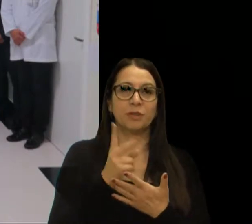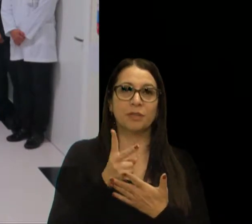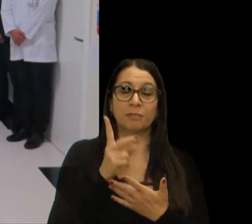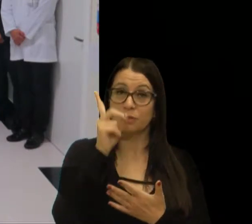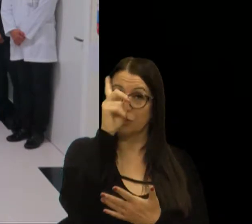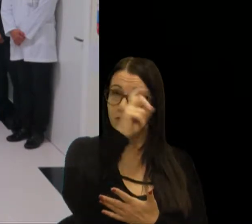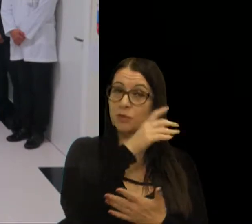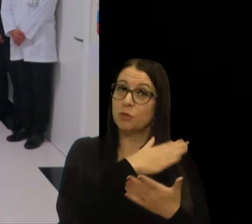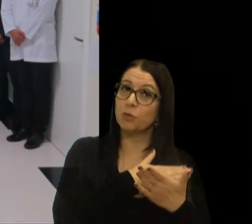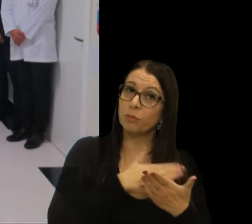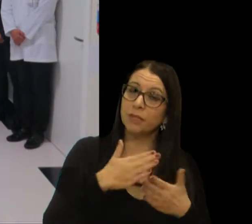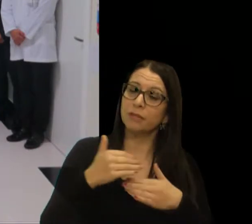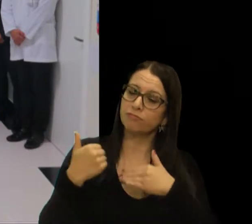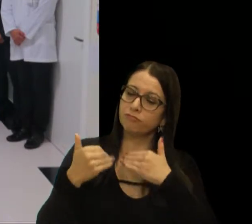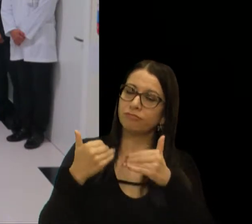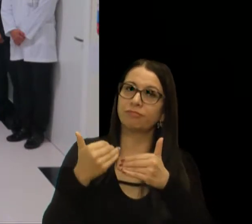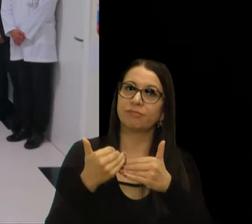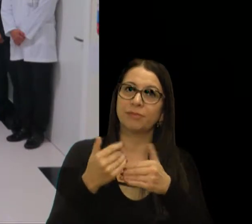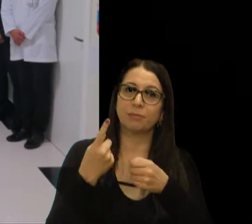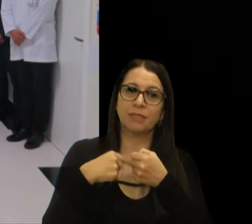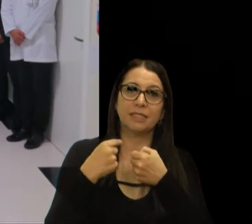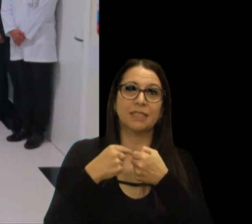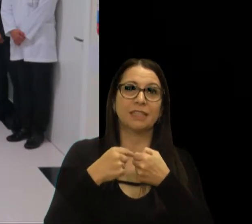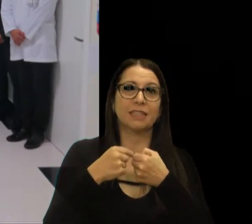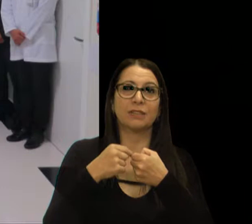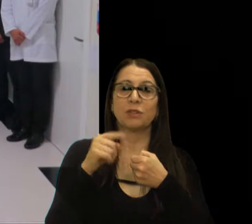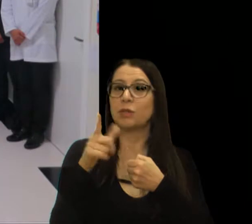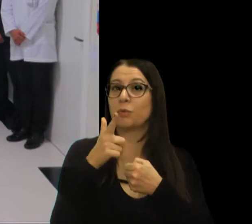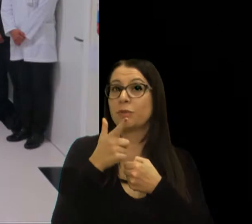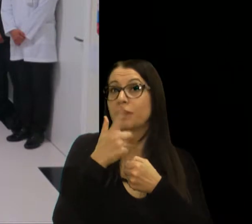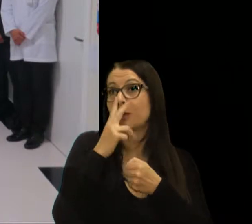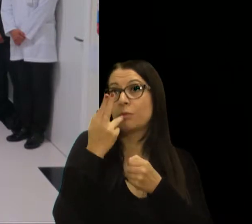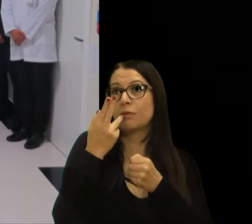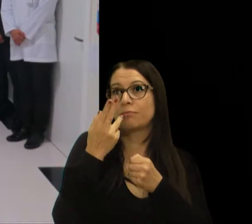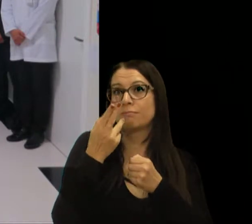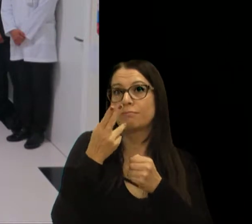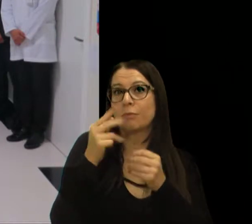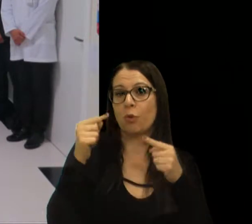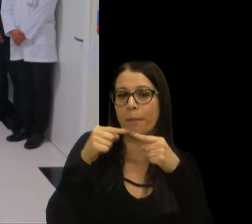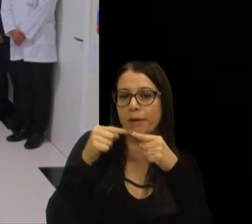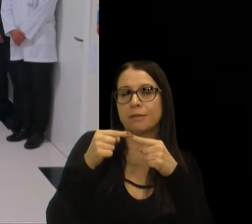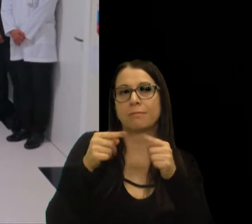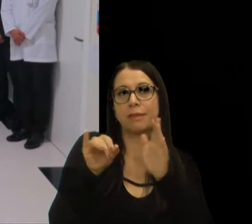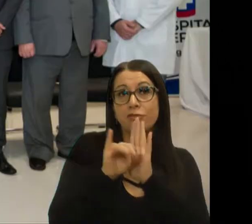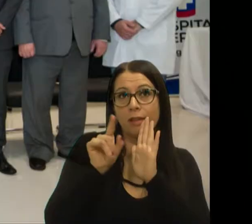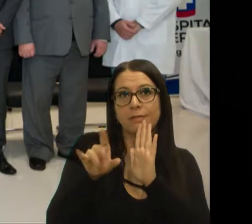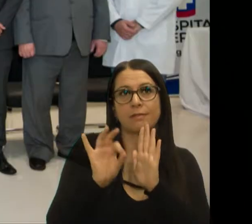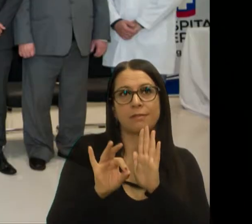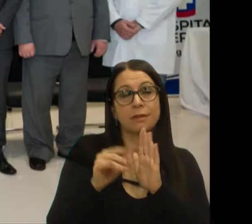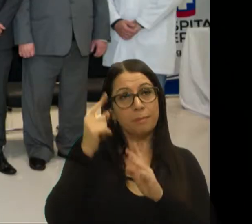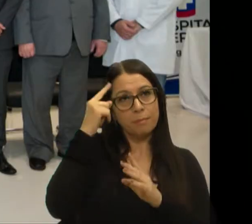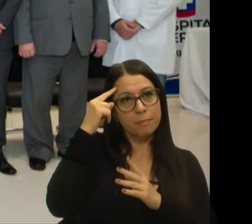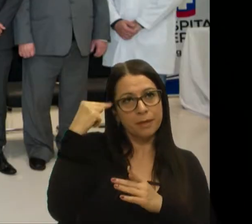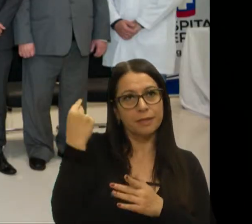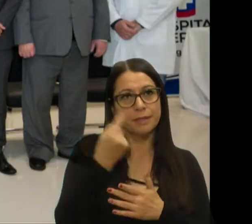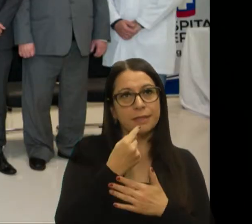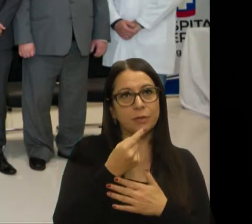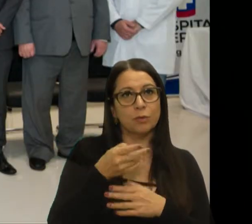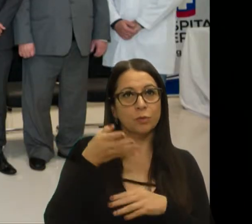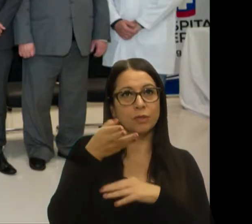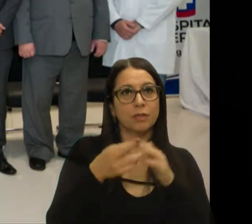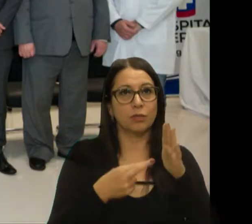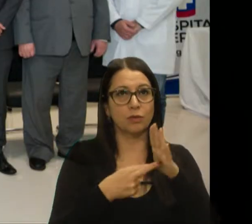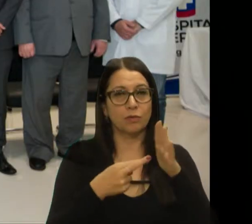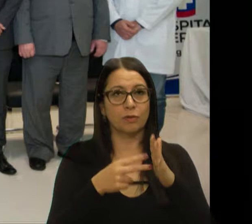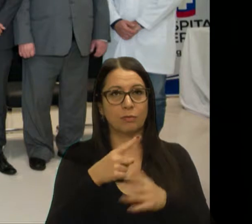difícil começar uma trajetória numa cidade com a qual a gente não tem identidade. E a primeira coisa que eu pensei quando eu desci na rodoviária em Caxias,